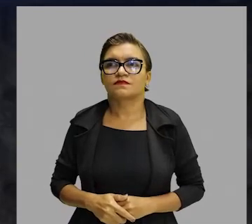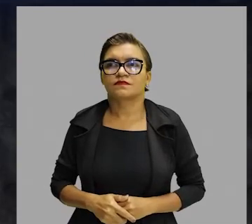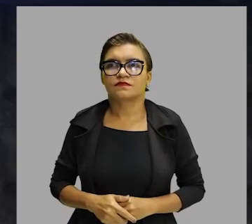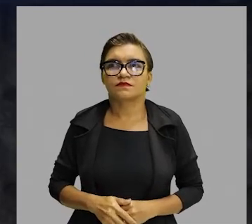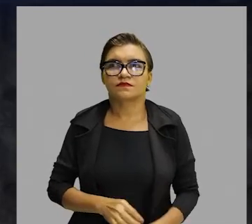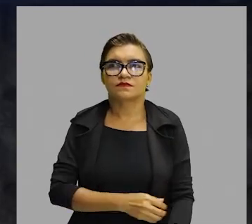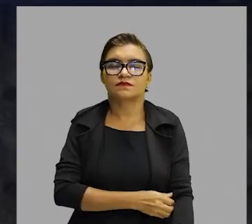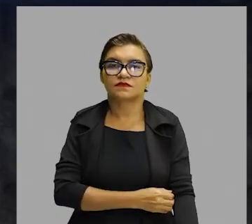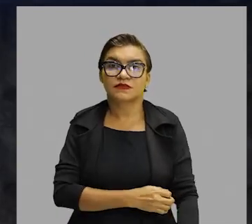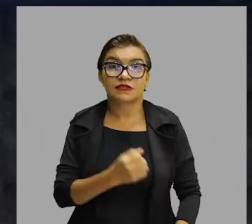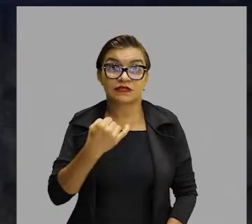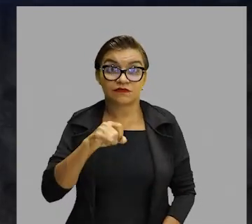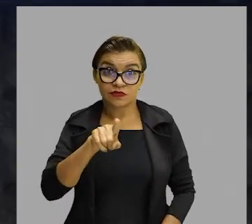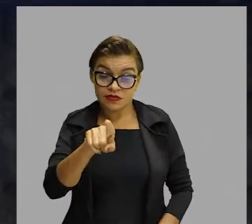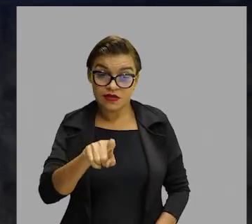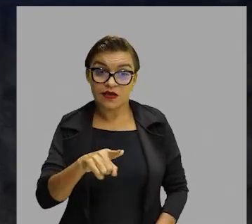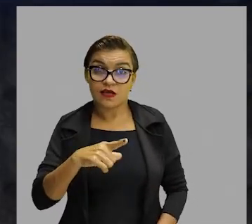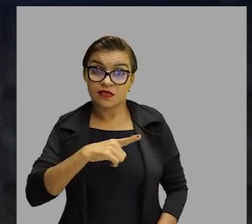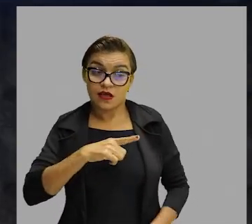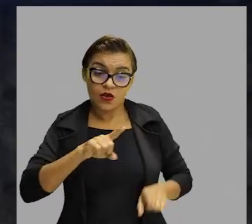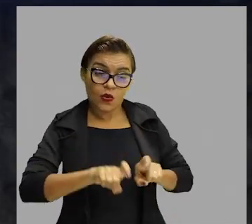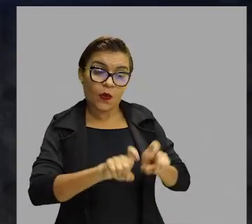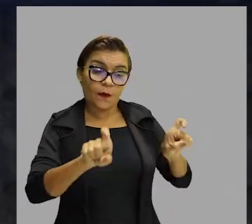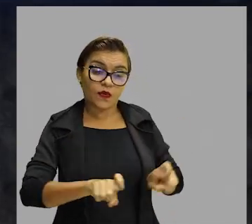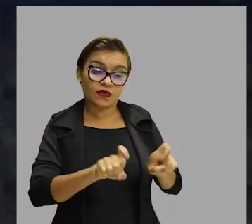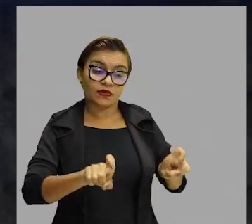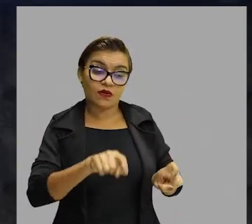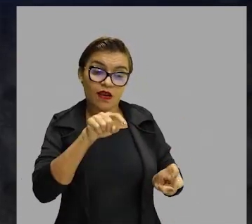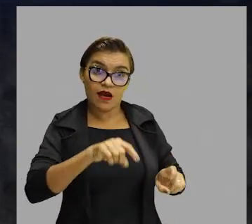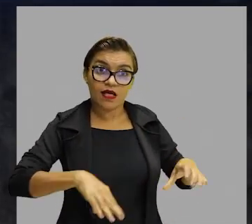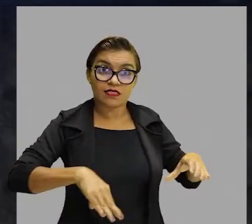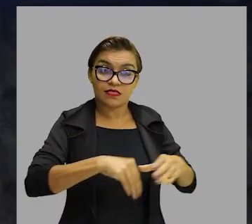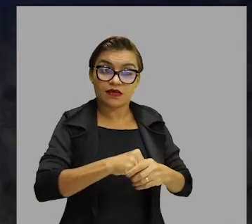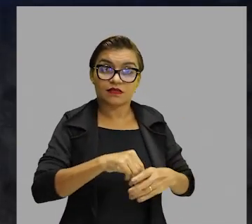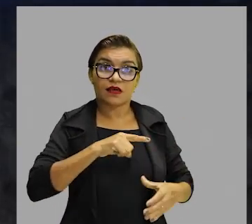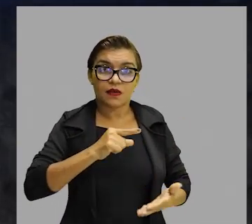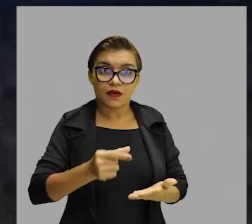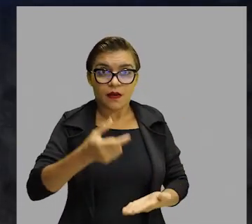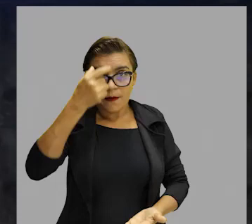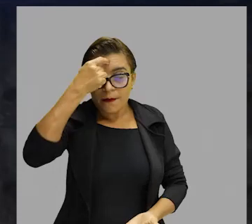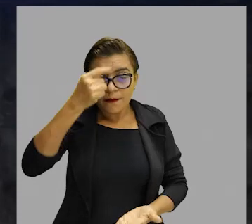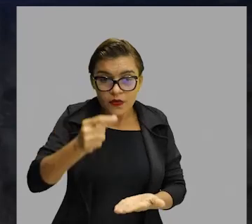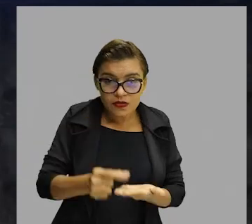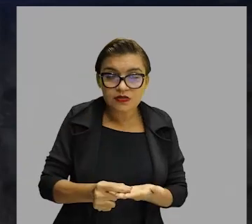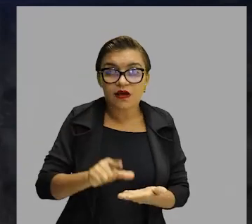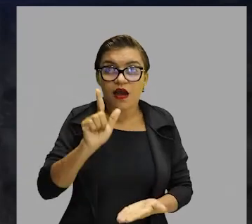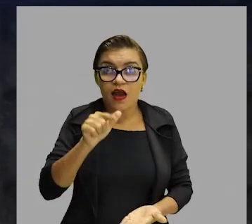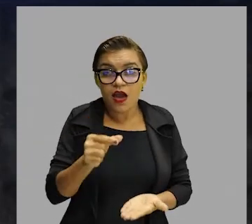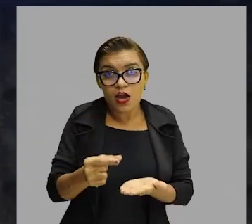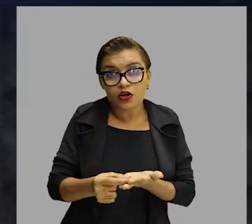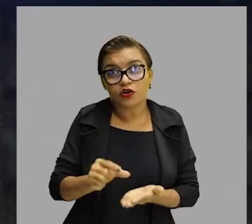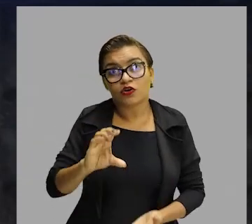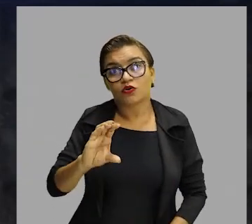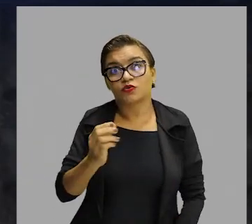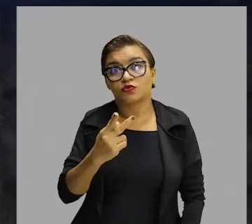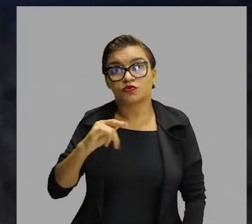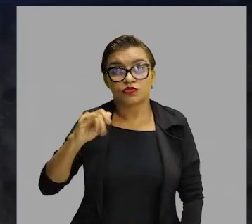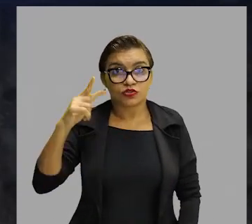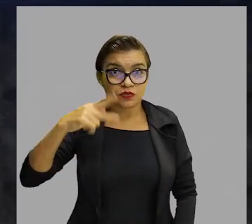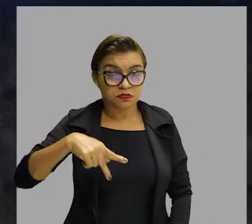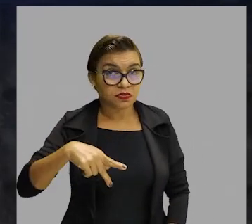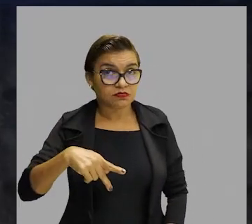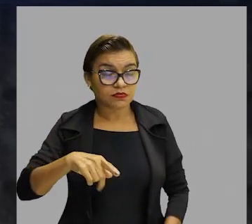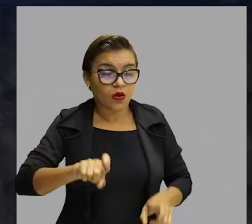Para quem tem computador, muito simples. Lá o processador é um chip, ok? Então o processador do computador ele